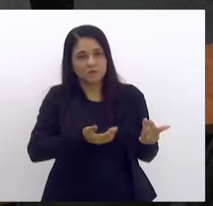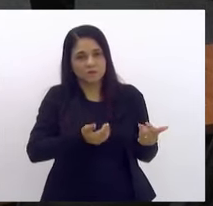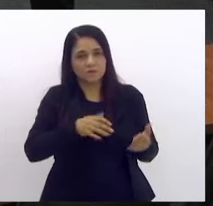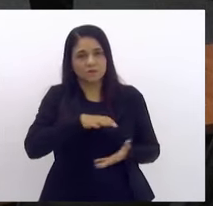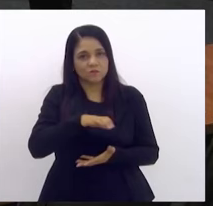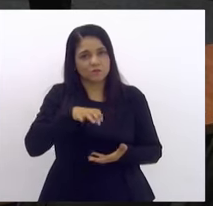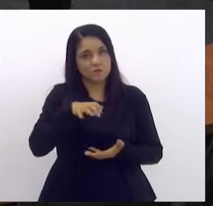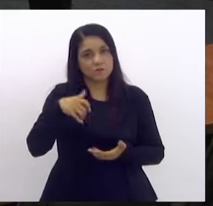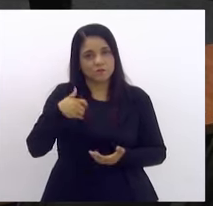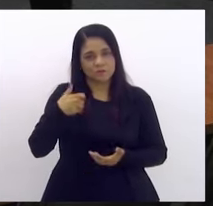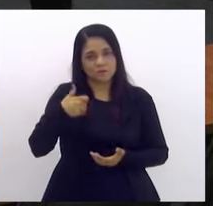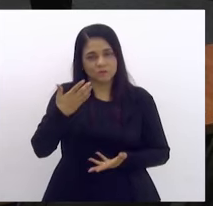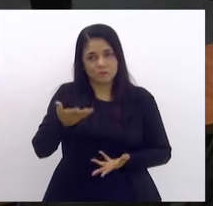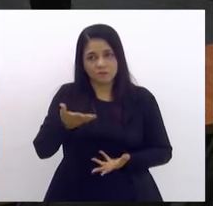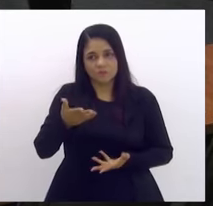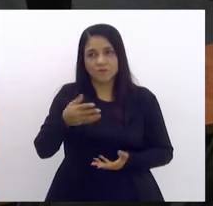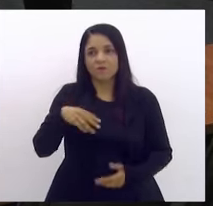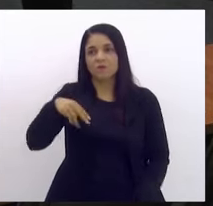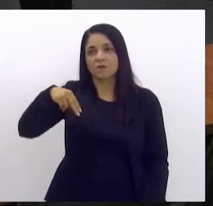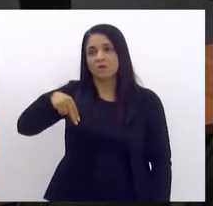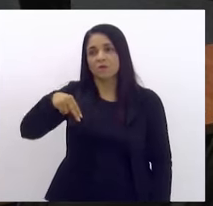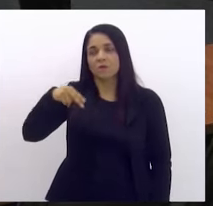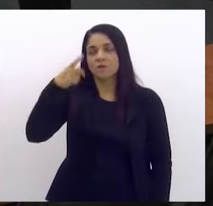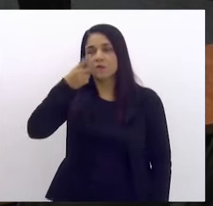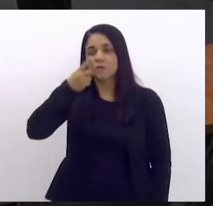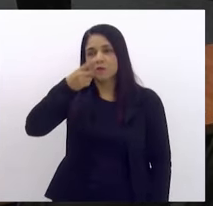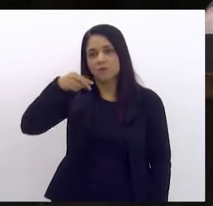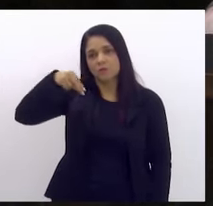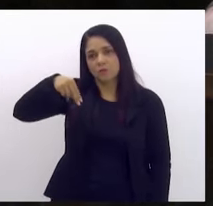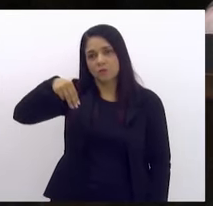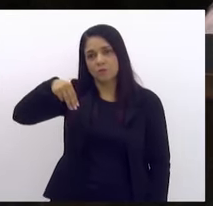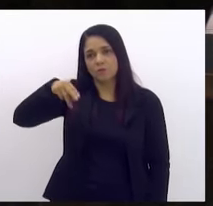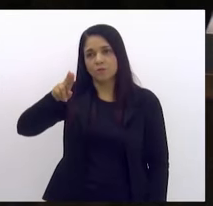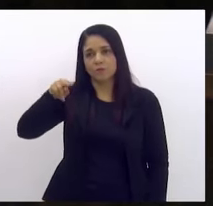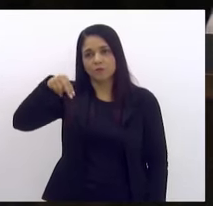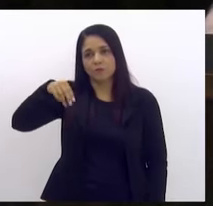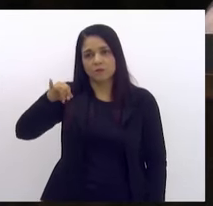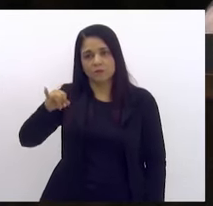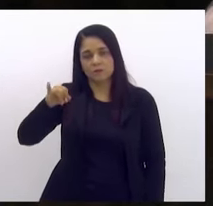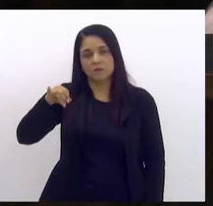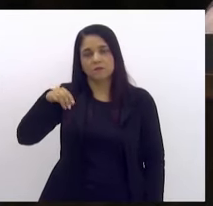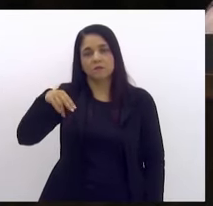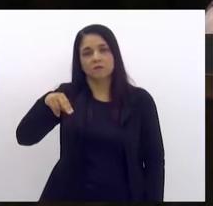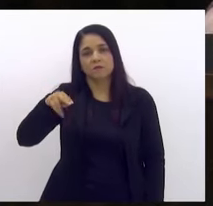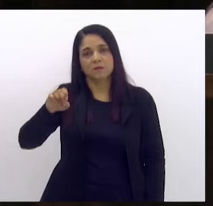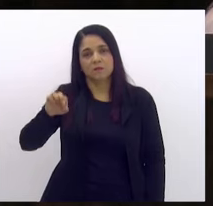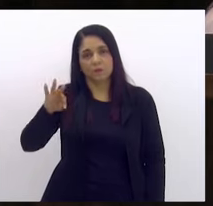do idoso. Muni Neto, por gentileza, nosso nobre deputado Muni Neto.